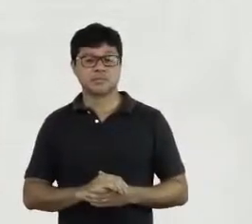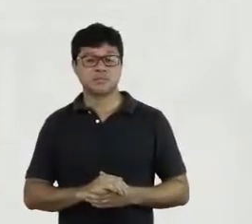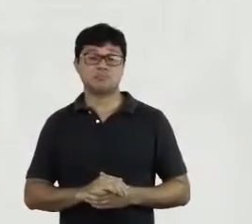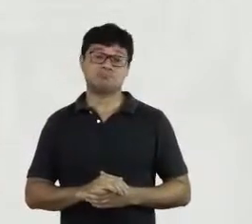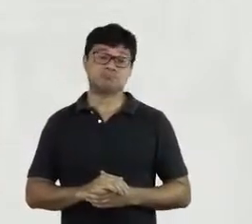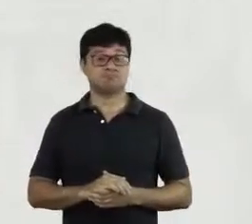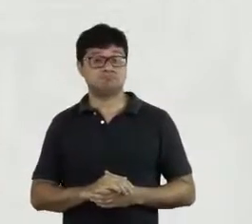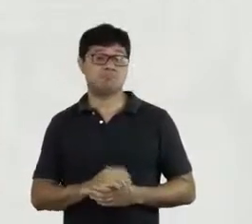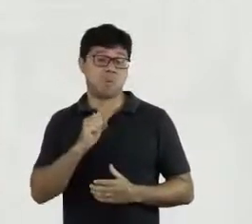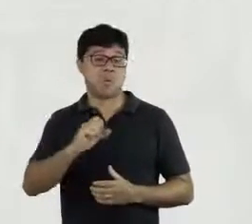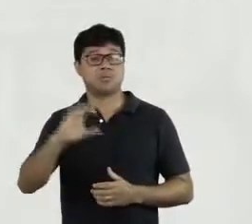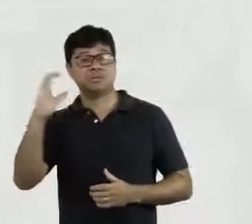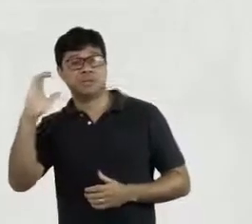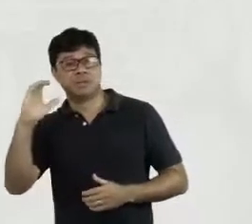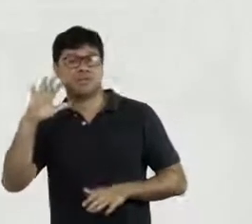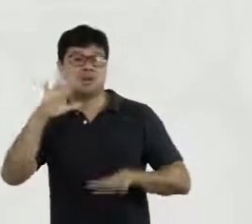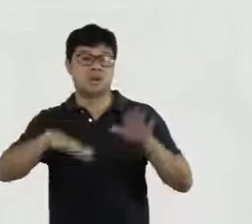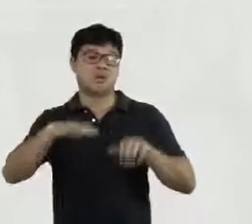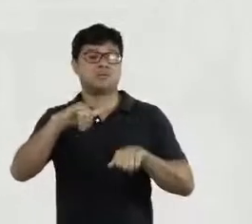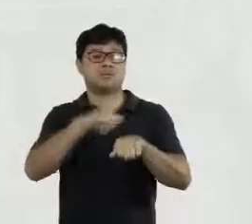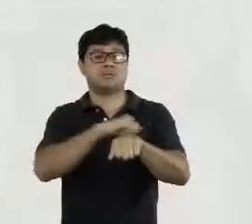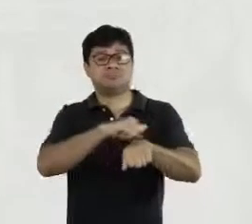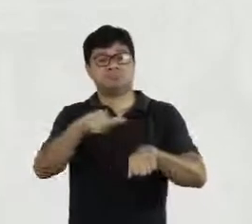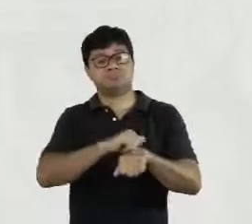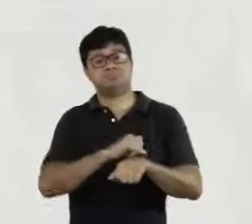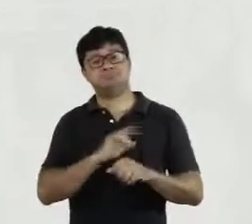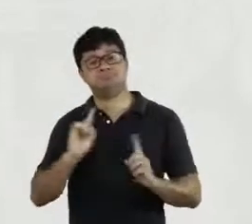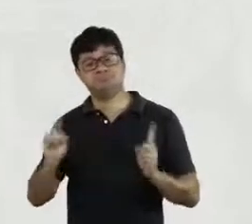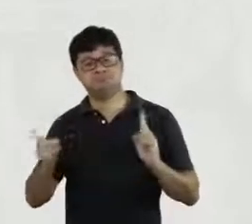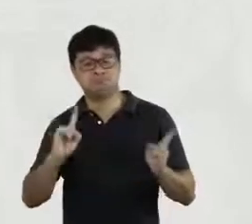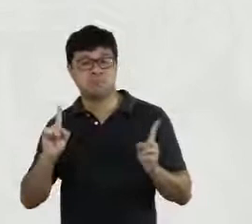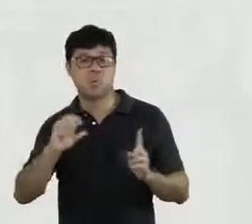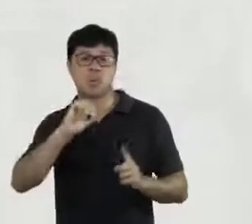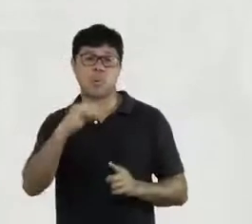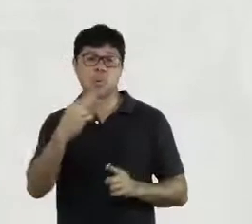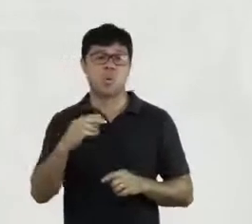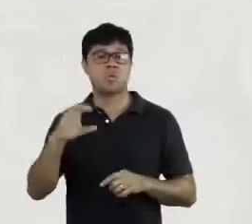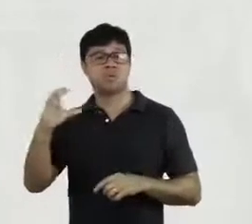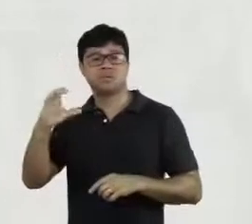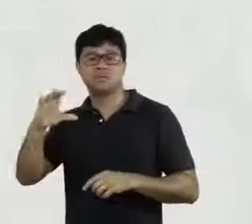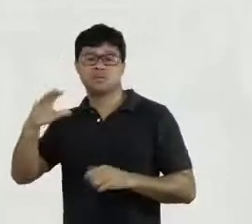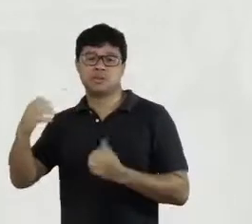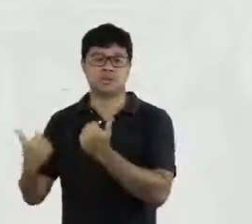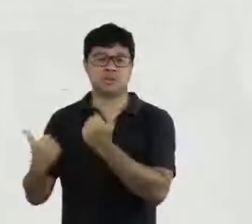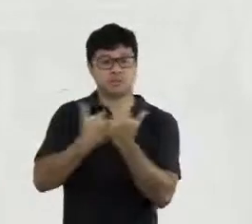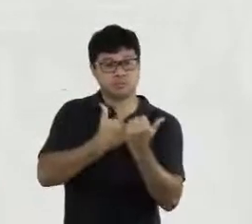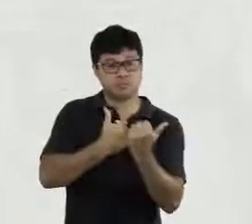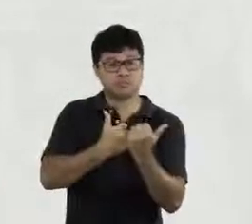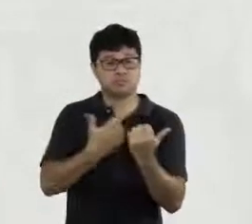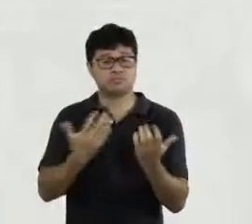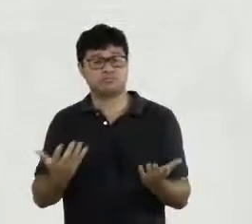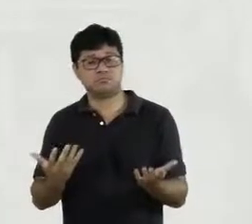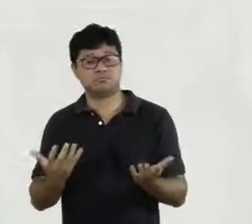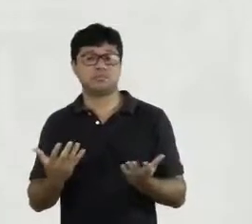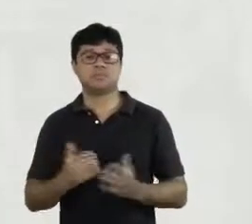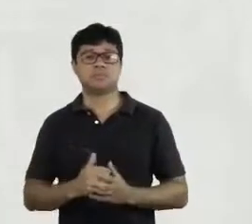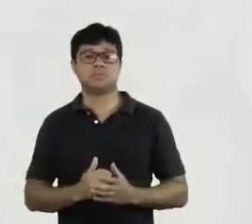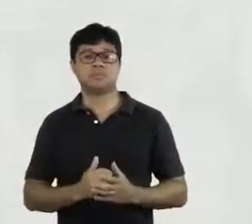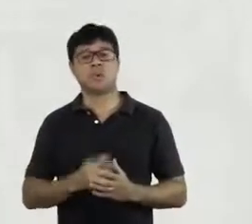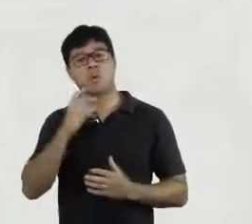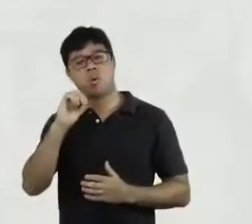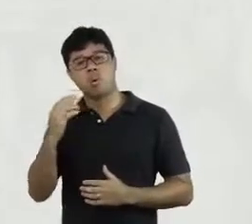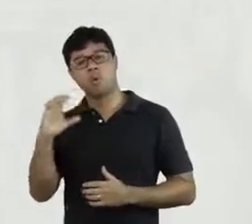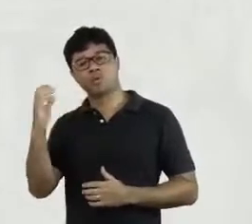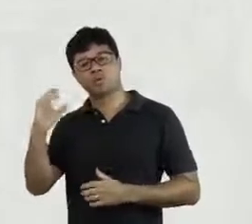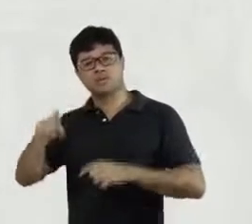Talvez como ciência, talvez como técnica, talvez como ciência auxiliar, como uma